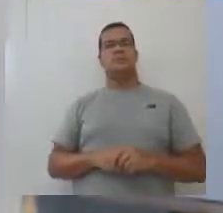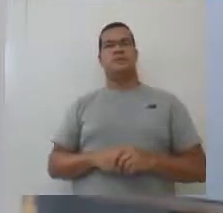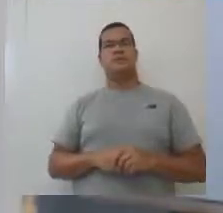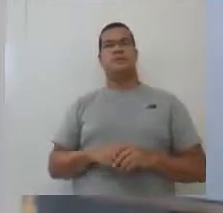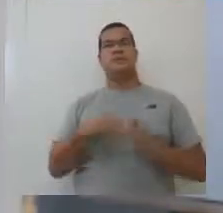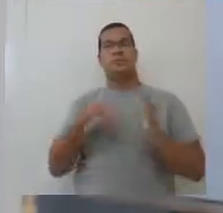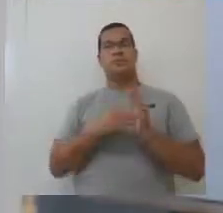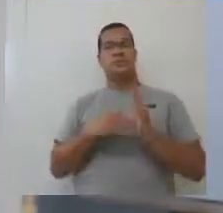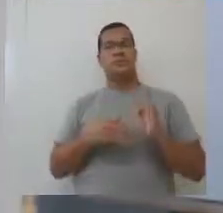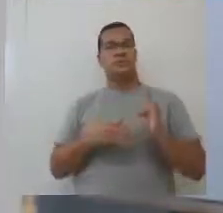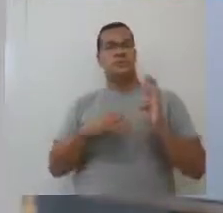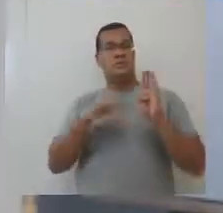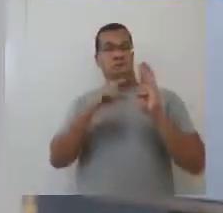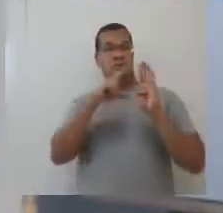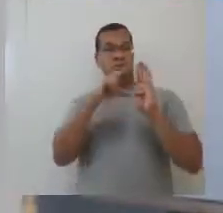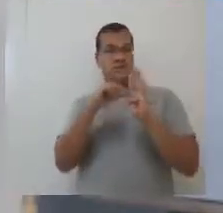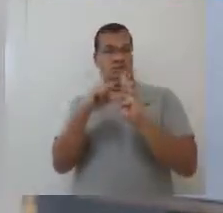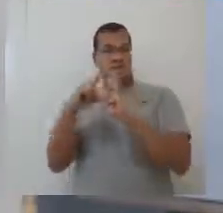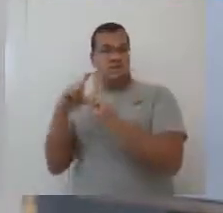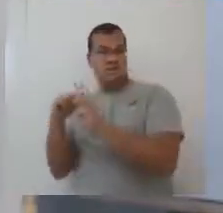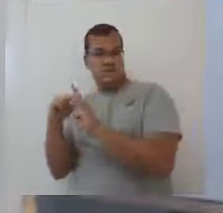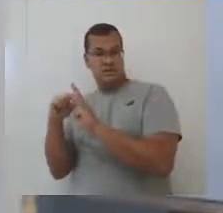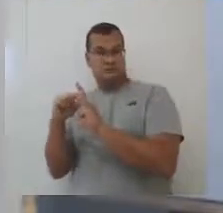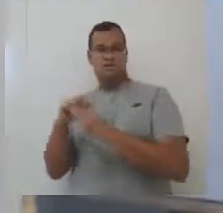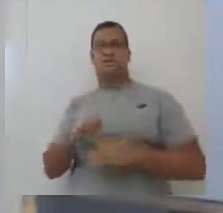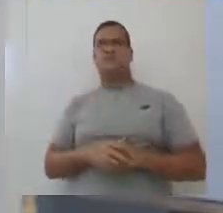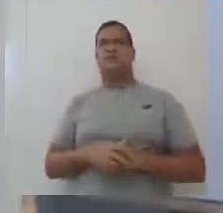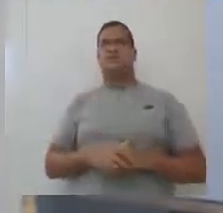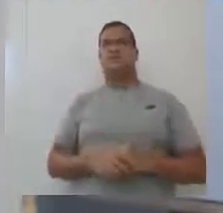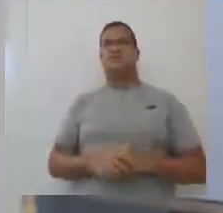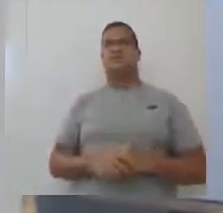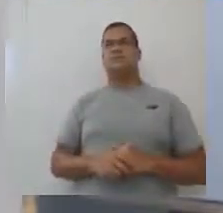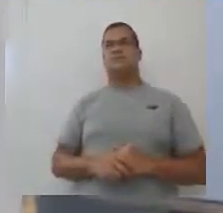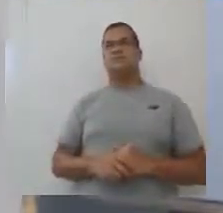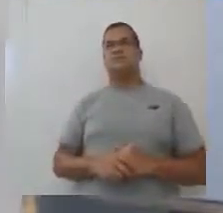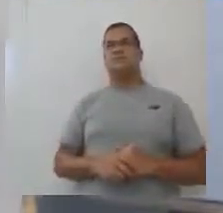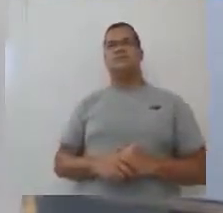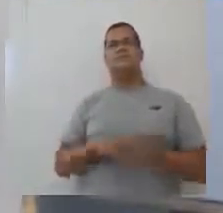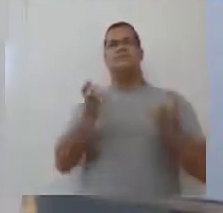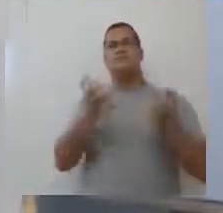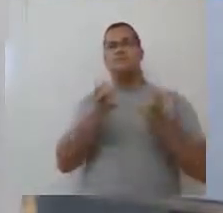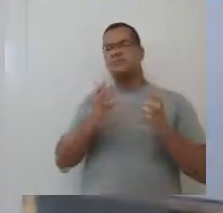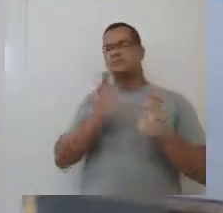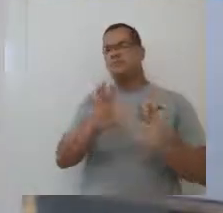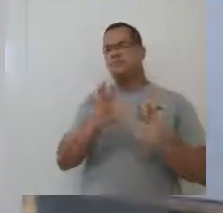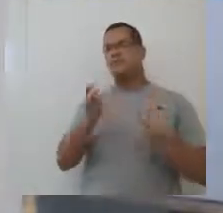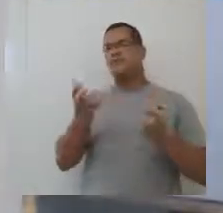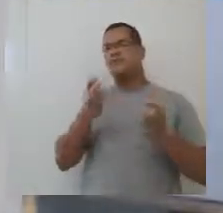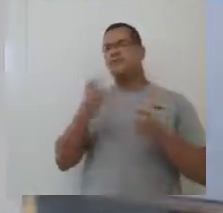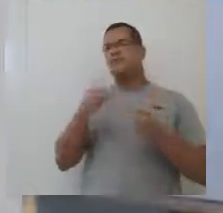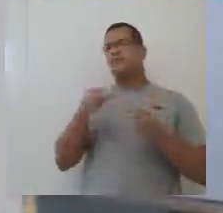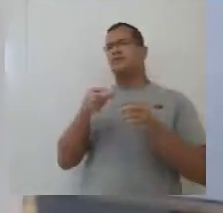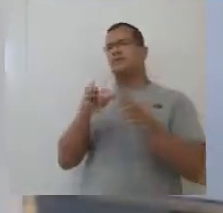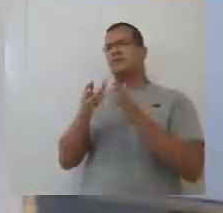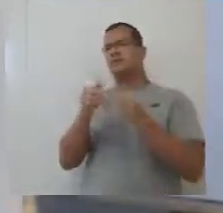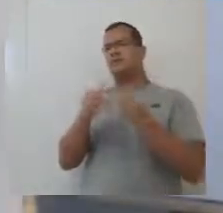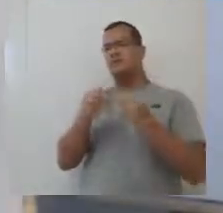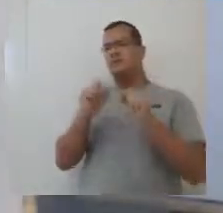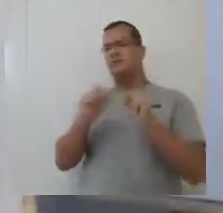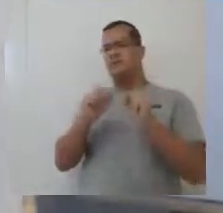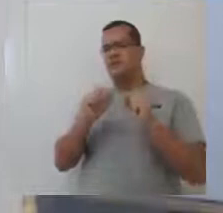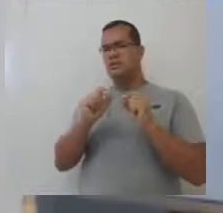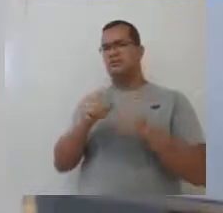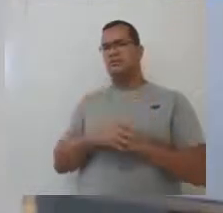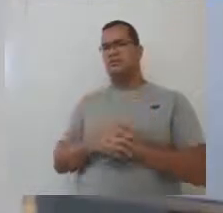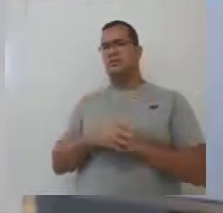vou ter Bzinho daqui com Bzinho daqui. Vai dar Bzinho, Bzinho. Sendo que o que foi que ele disse? Ele quer